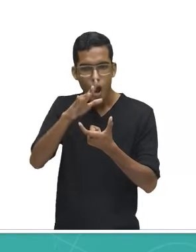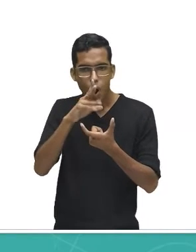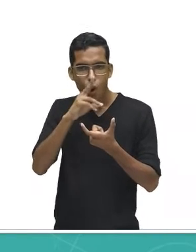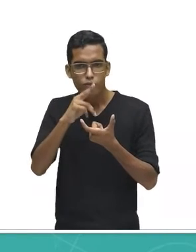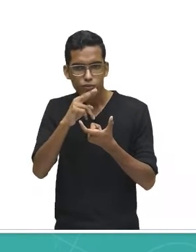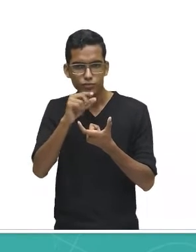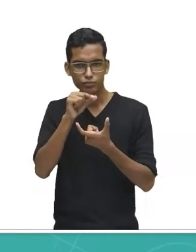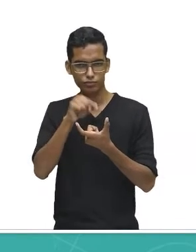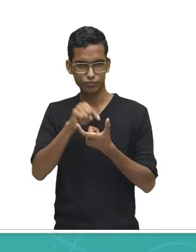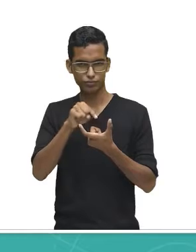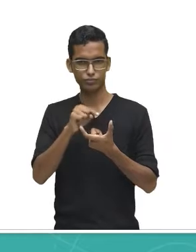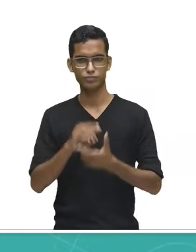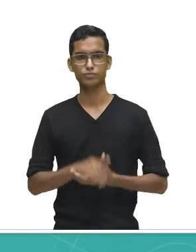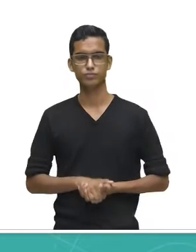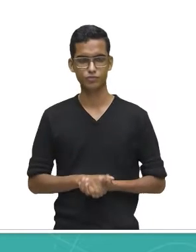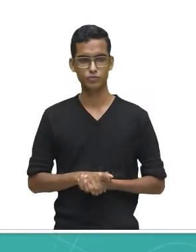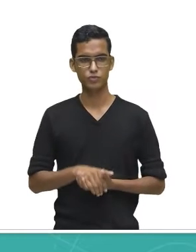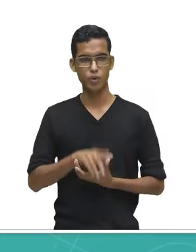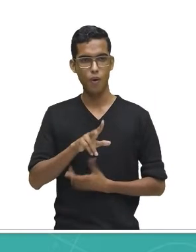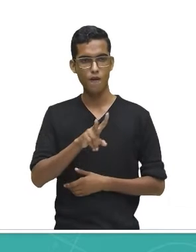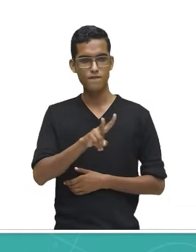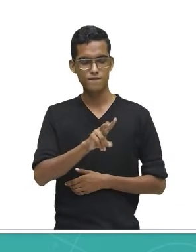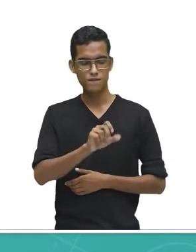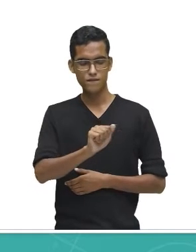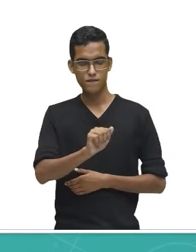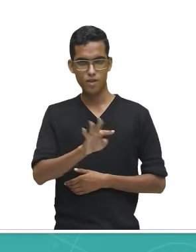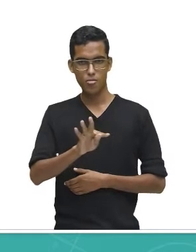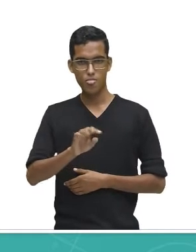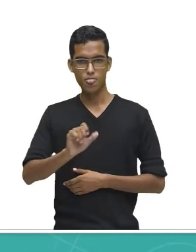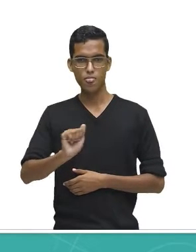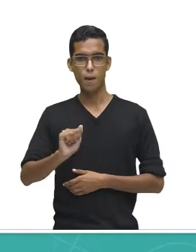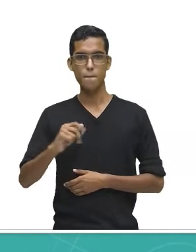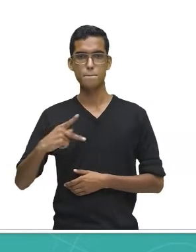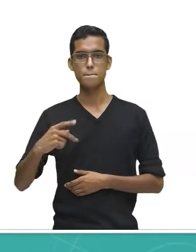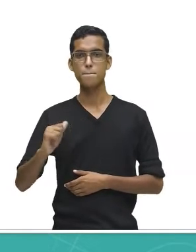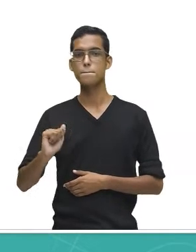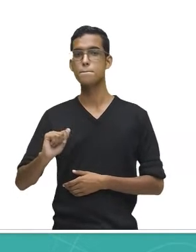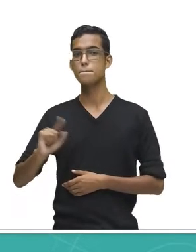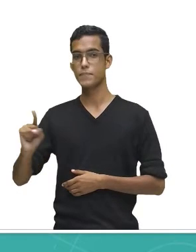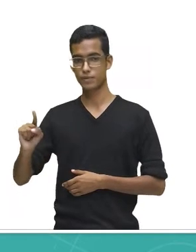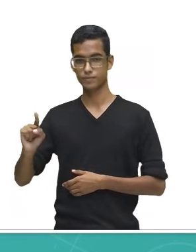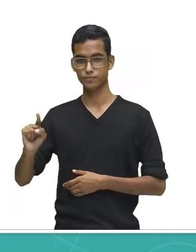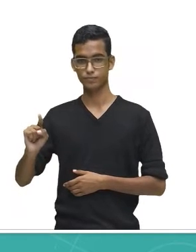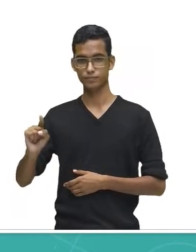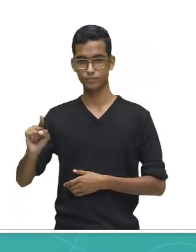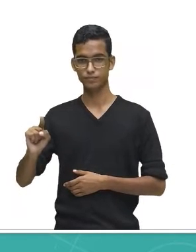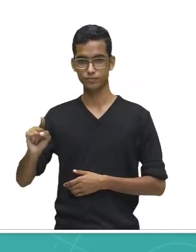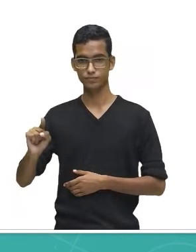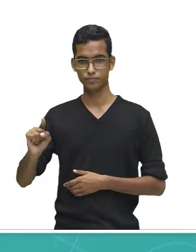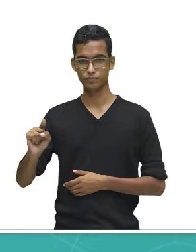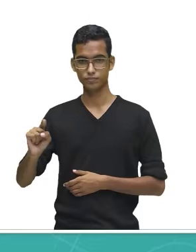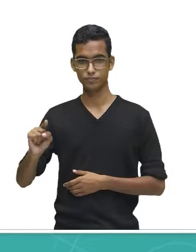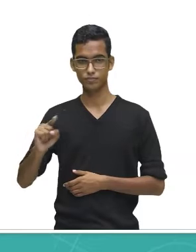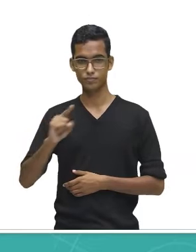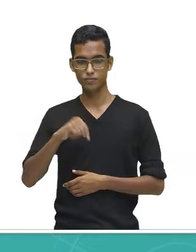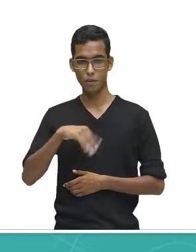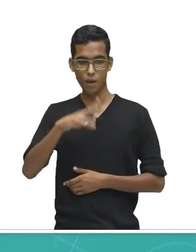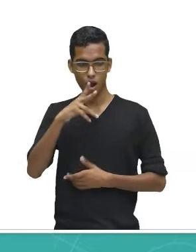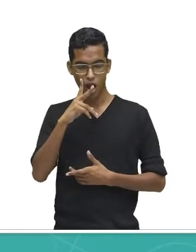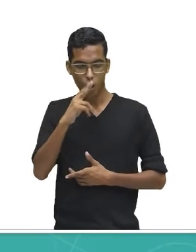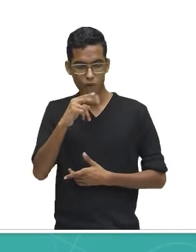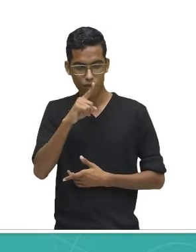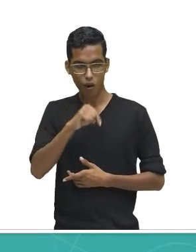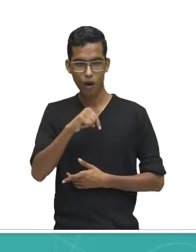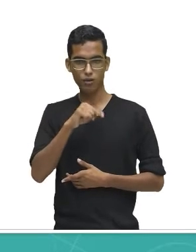em vatapá, nós verificamos que a sílaba mais forte recai na última. Então, a